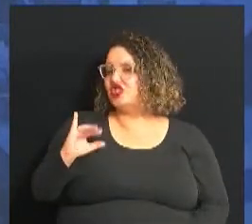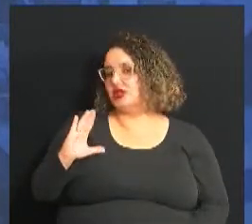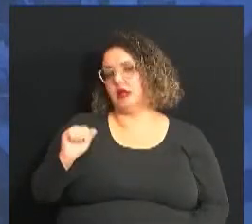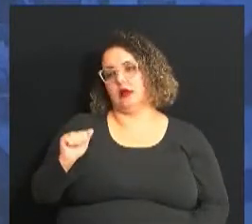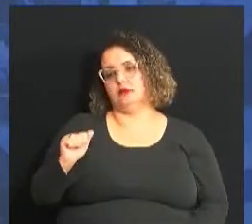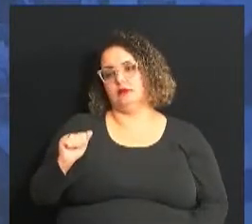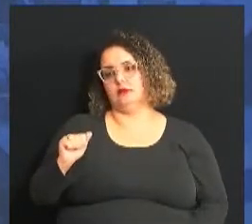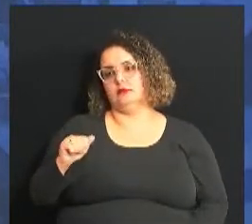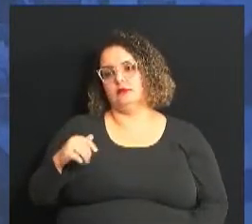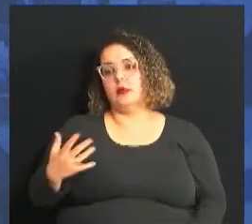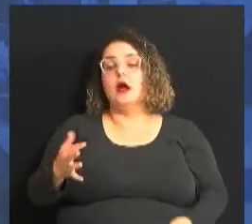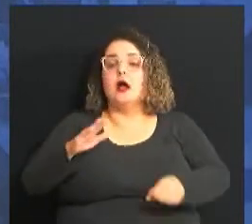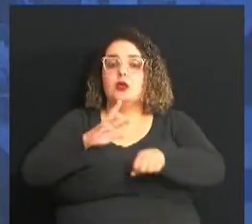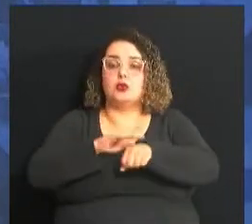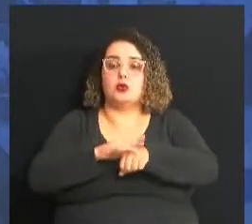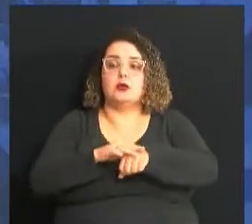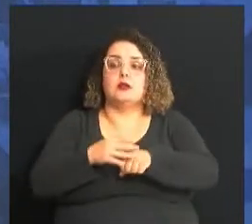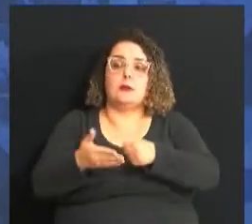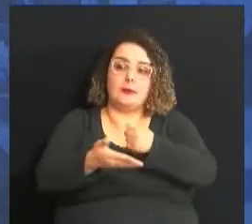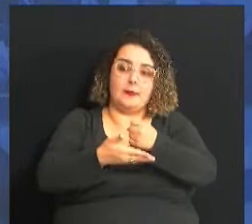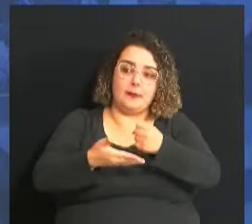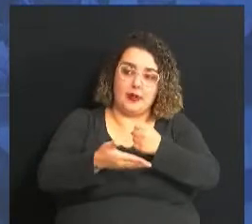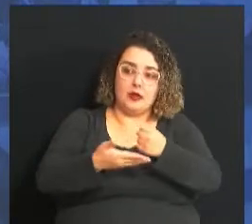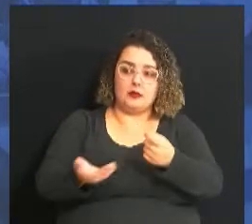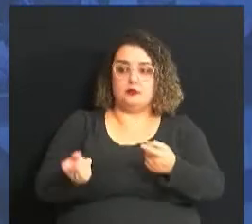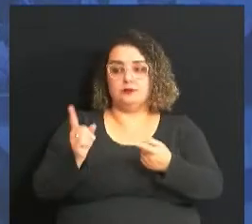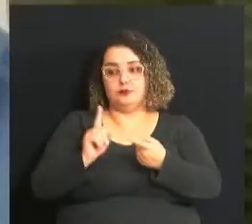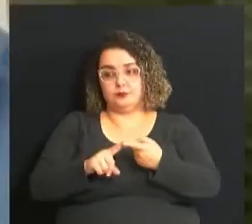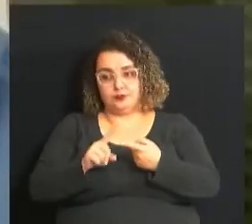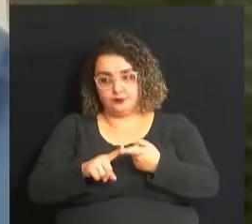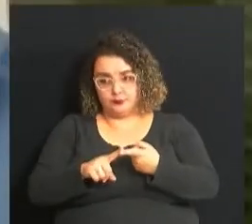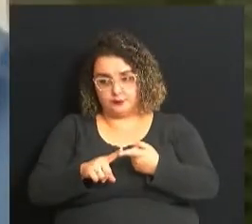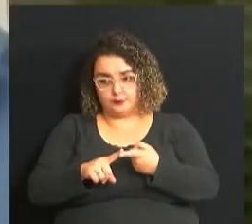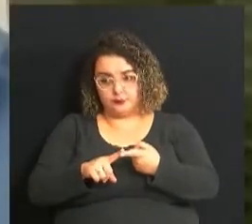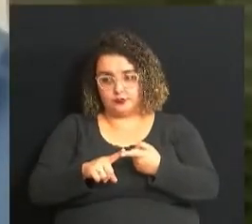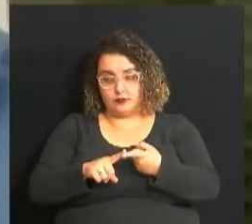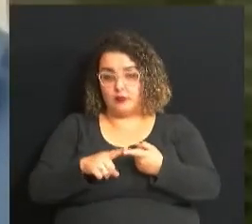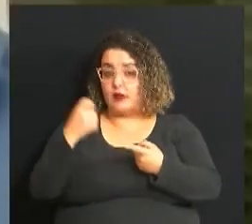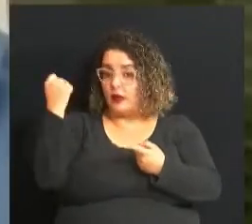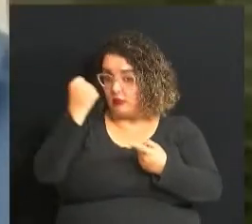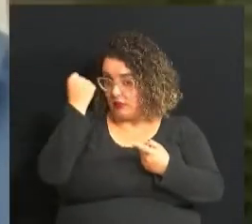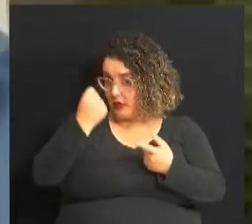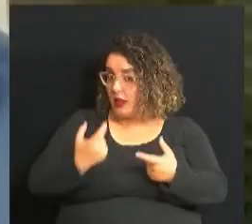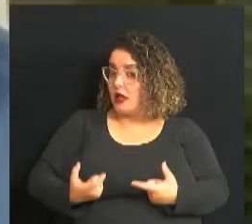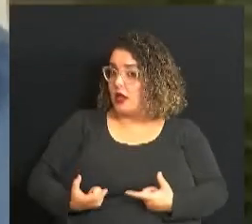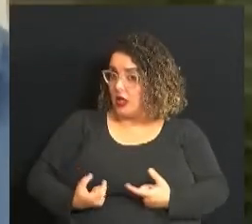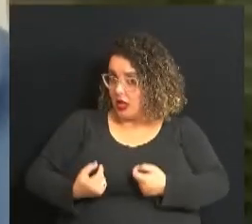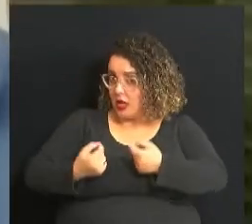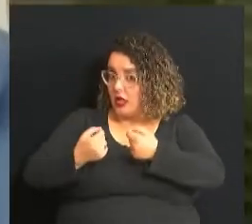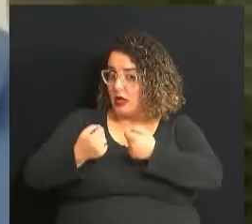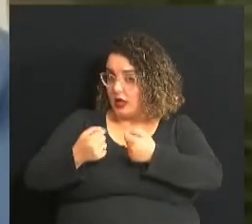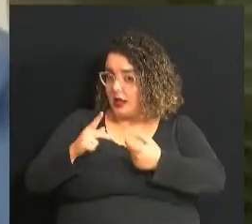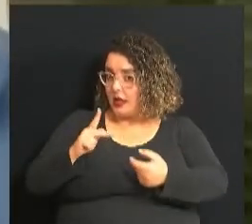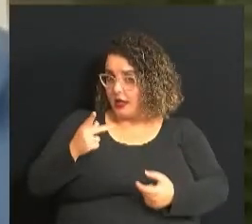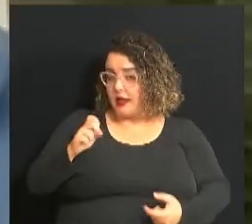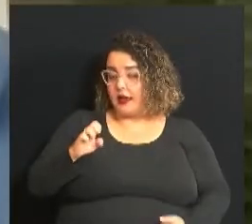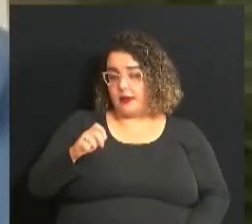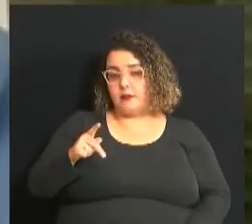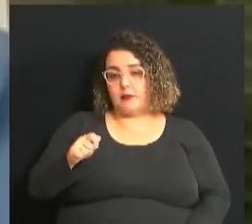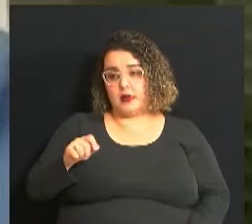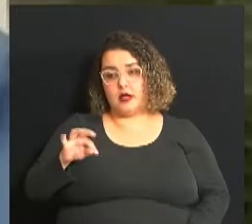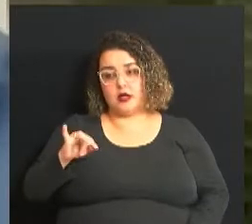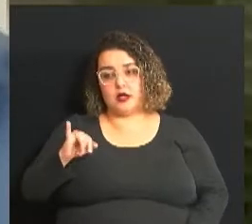A doença hepática basicamente são ou as mais graves tumores hepáticos, aí depende um